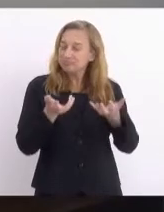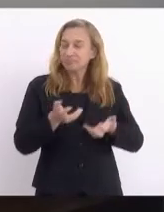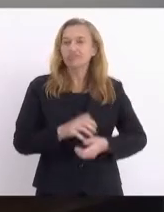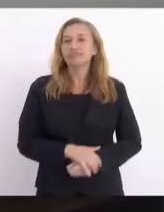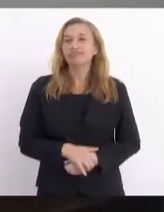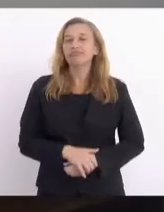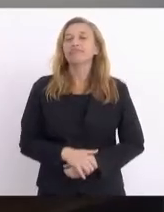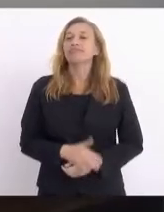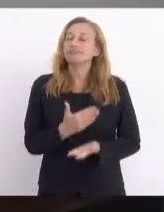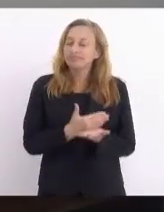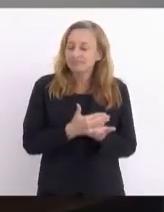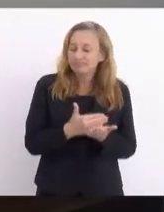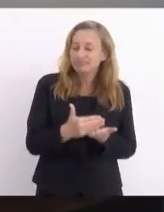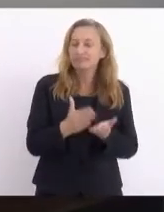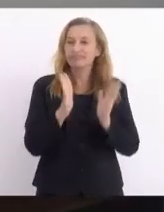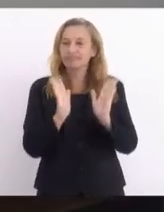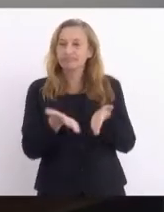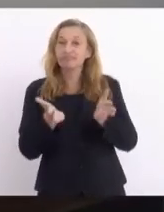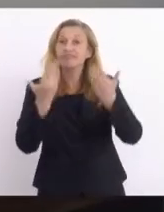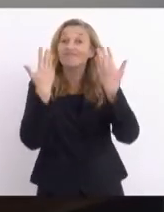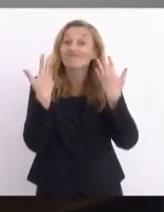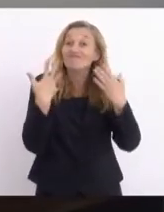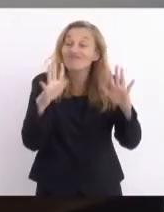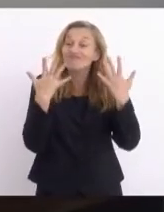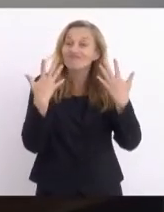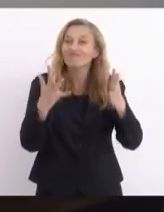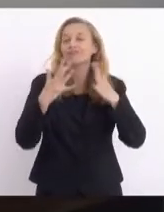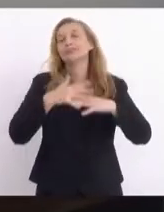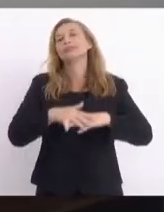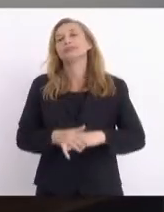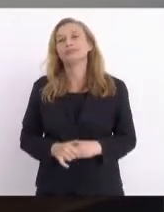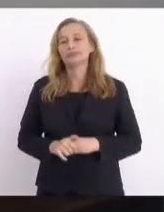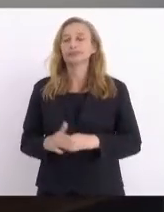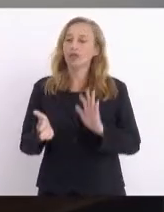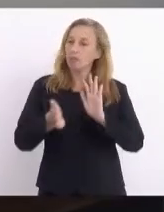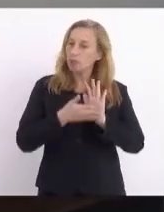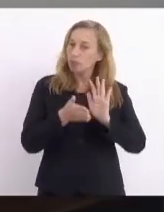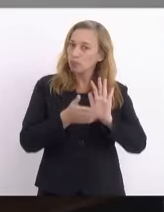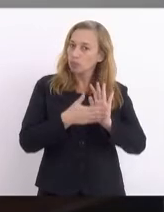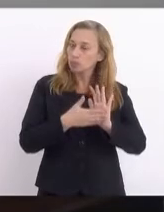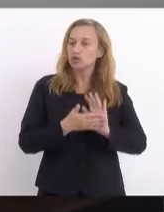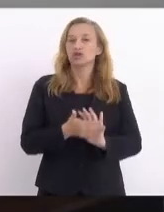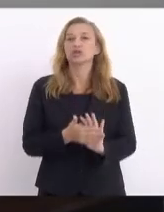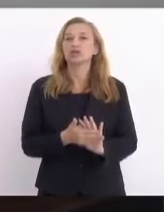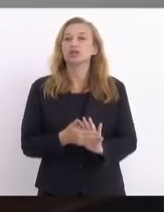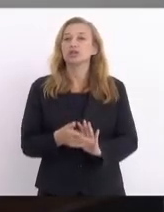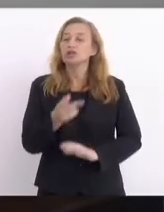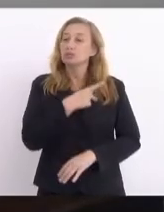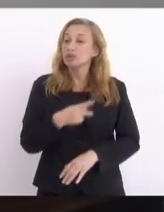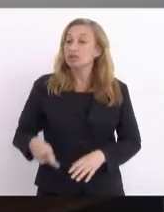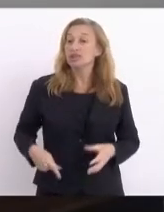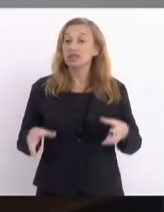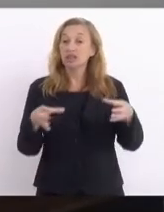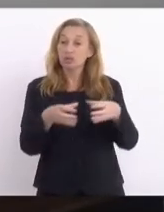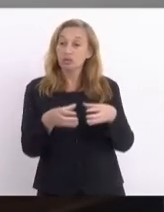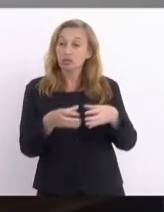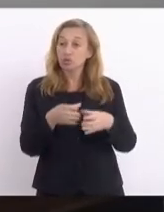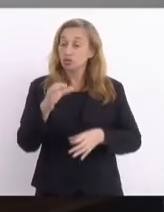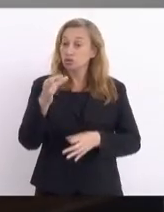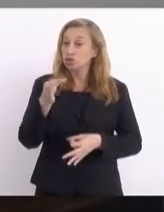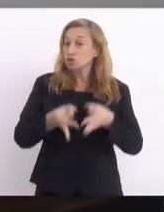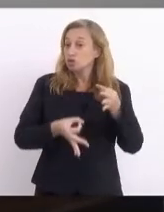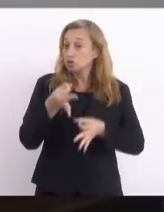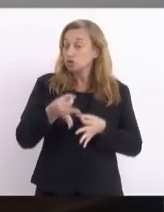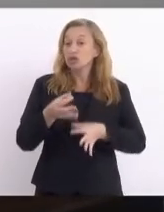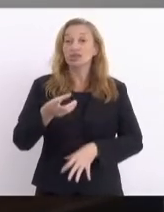de saída, aplaudir e endossar a proposta do presidente da Comissão de Constituição e Justiça, deputado